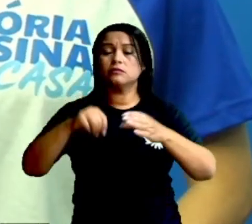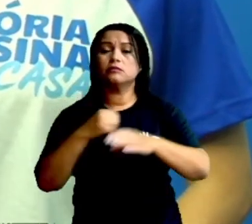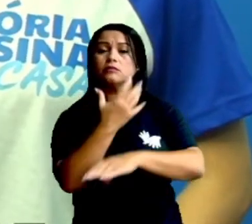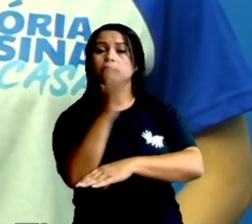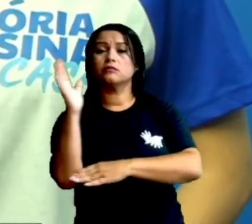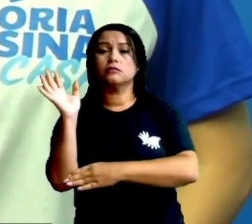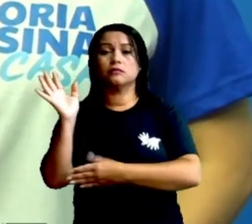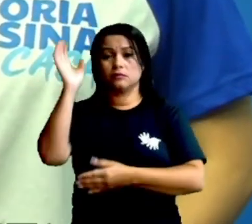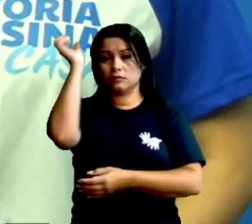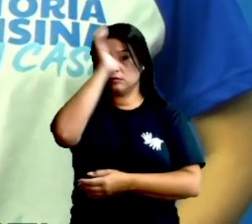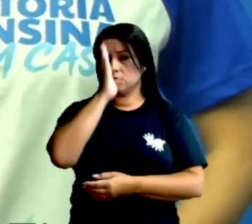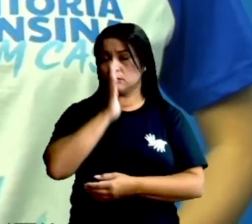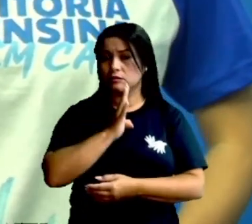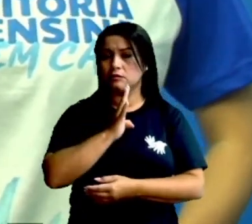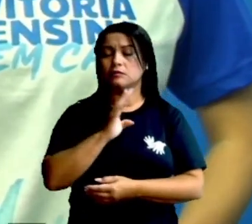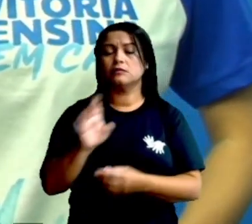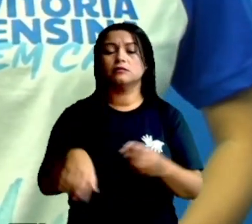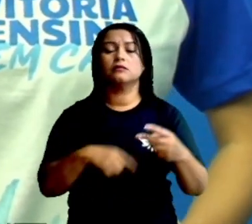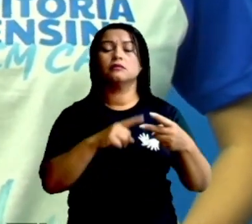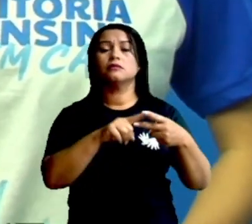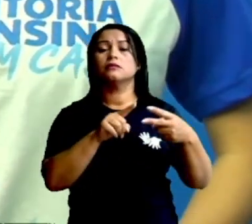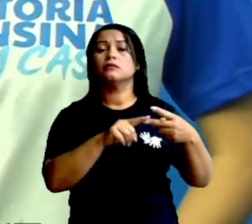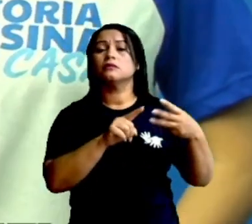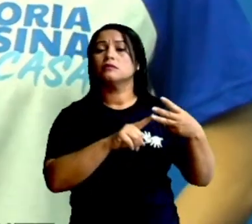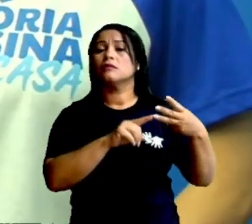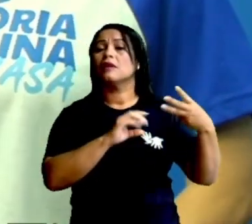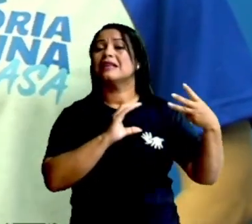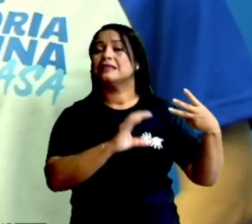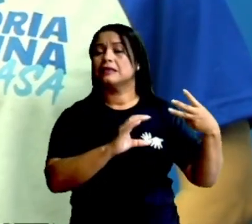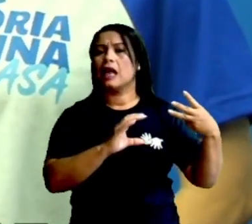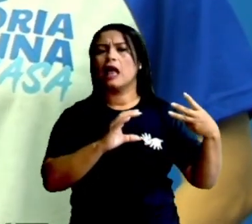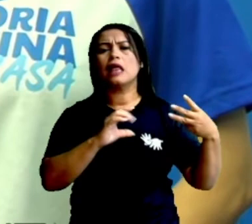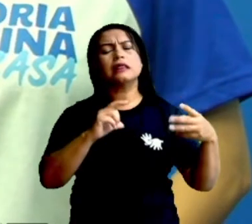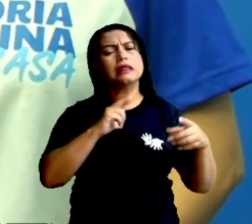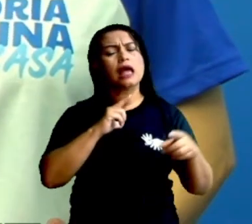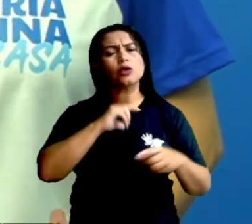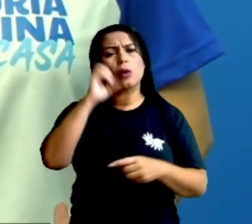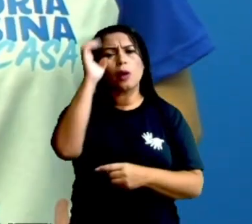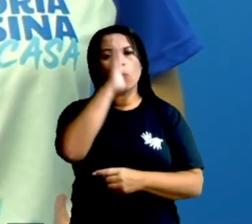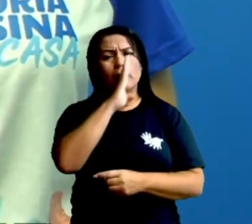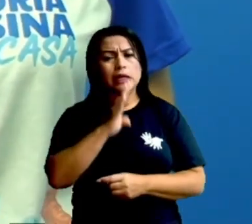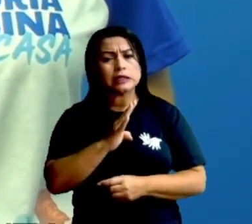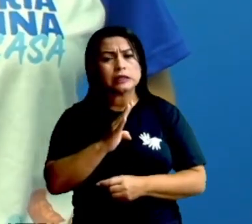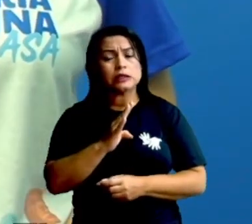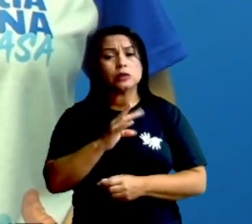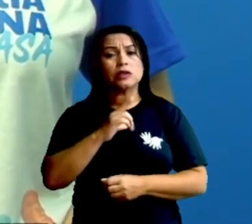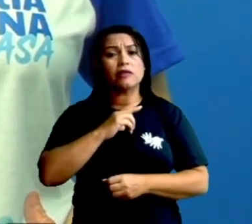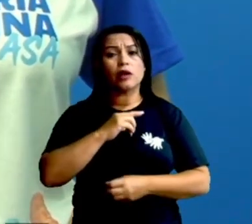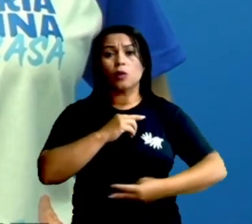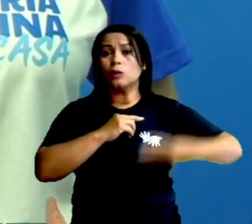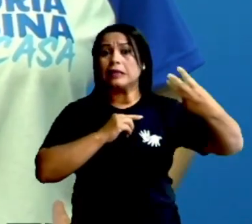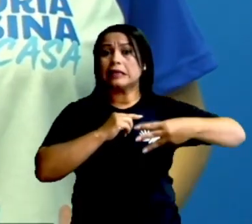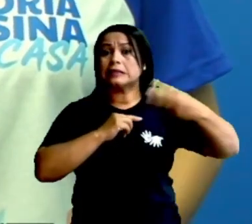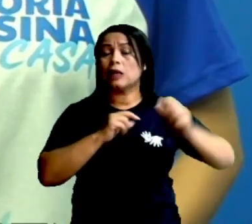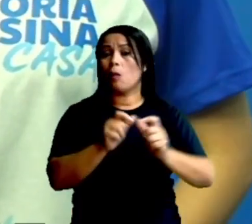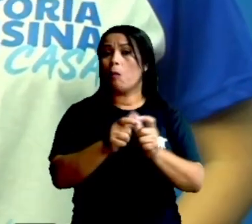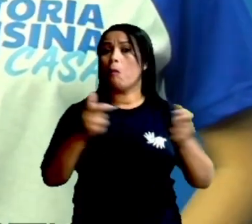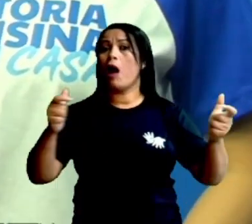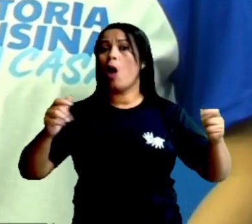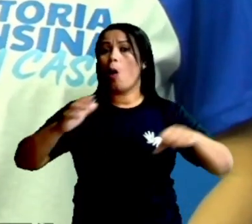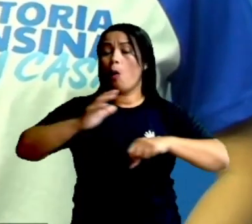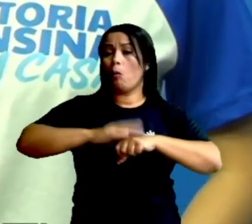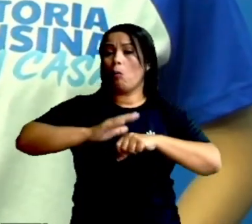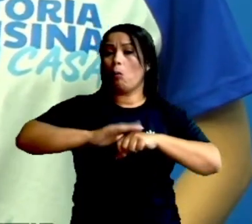brasileiro. Letra C, fez com que o Brasil se tornasse o terceiro maior produtor mundial